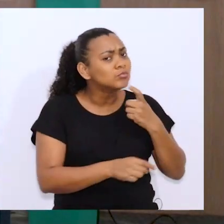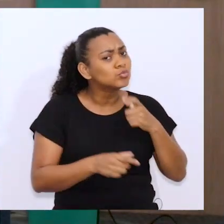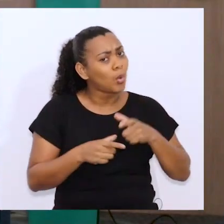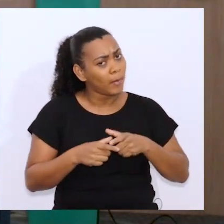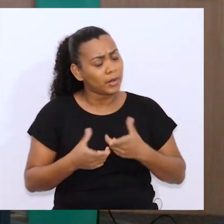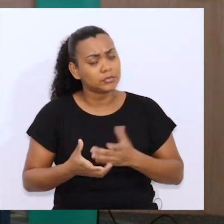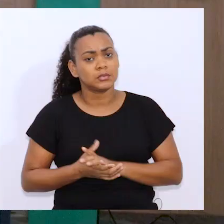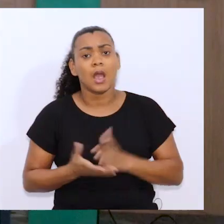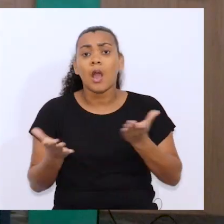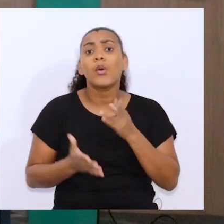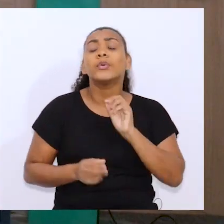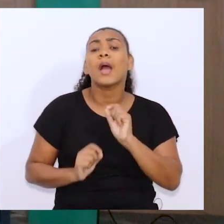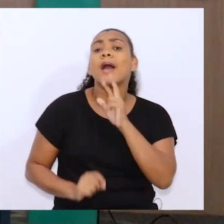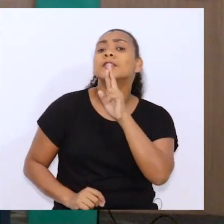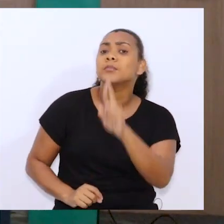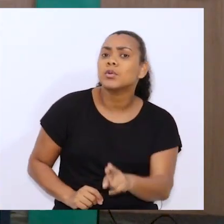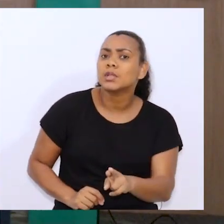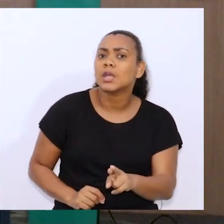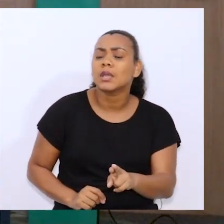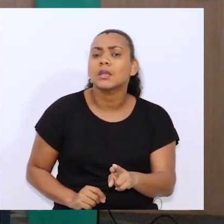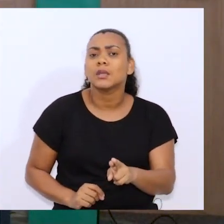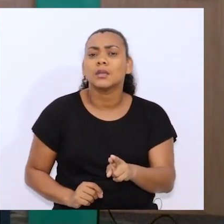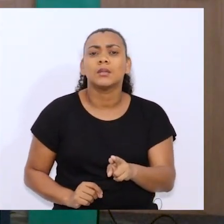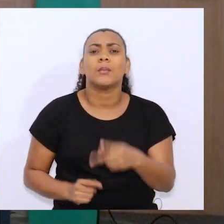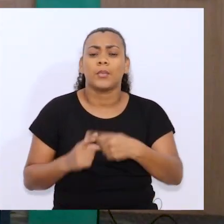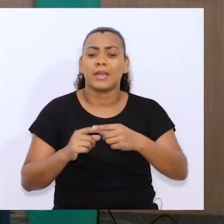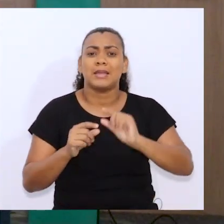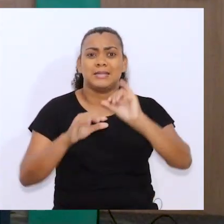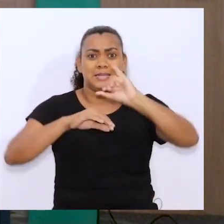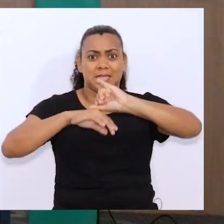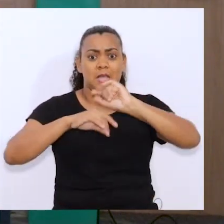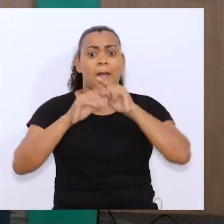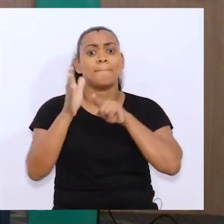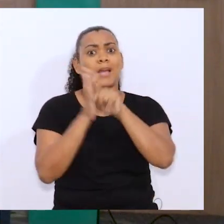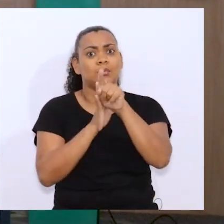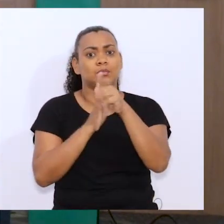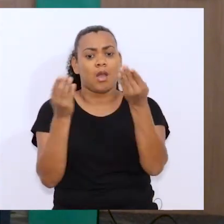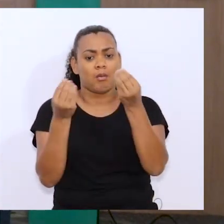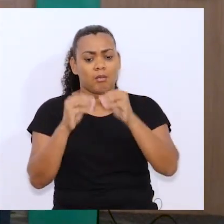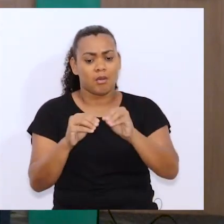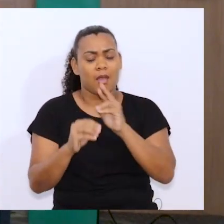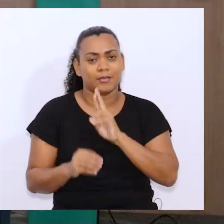agora respondendo a pergunta anterior. Vamos ver como ficou?